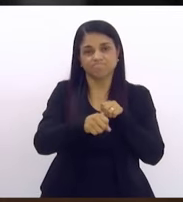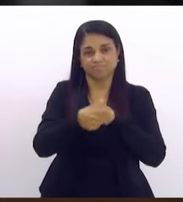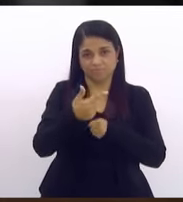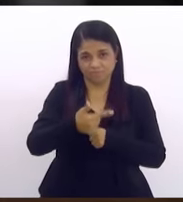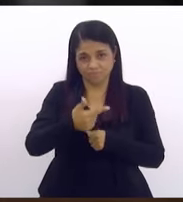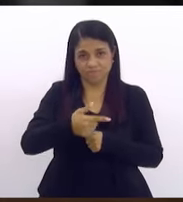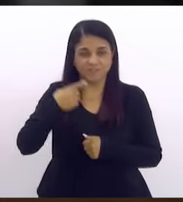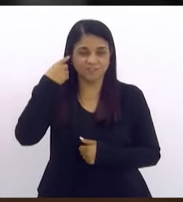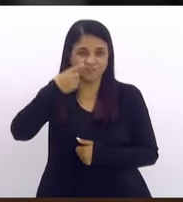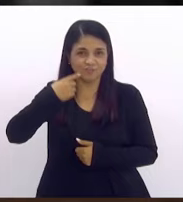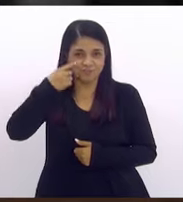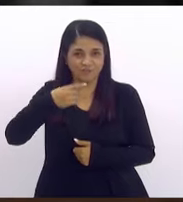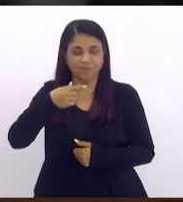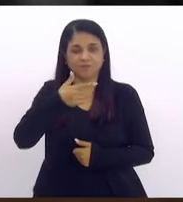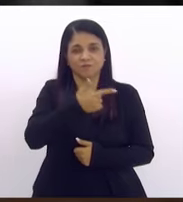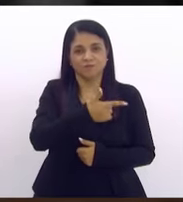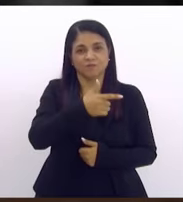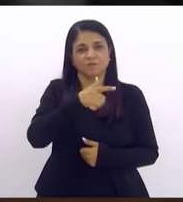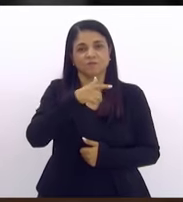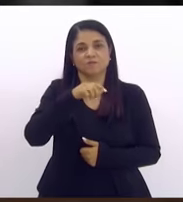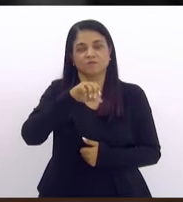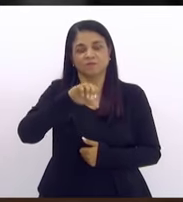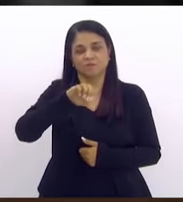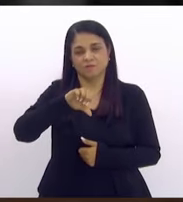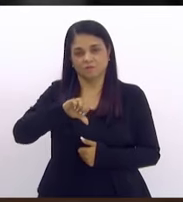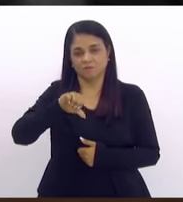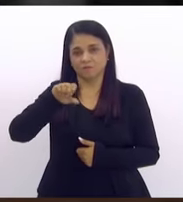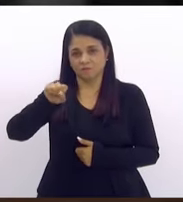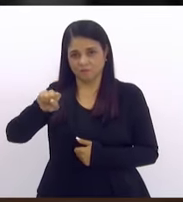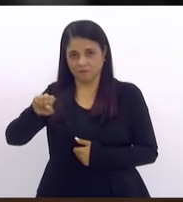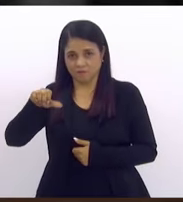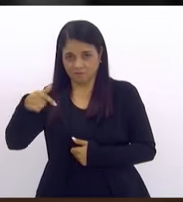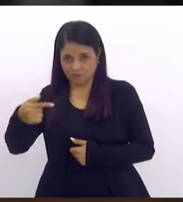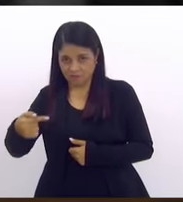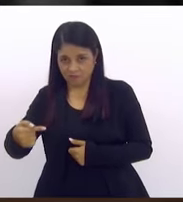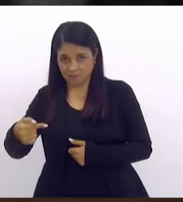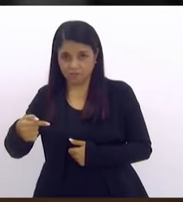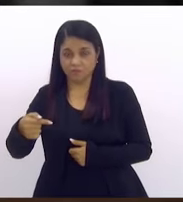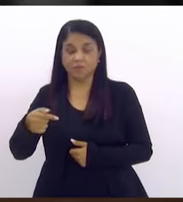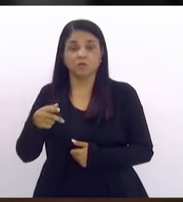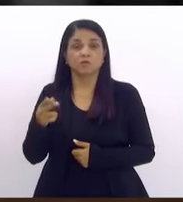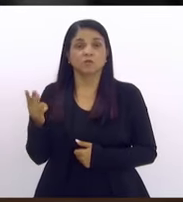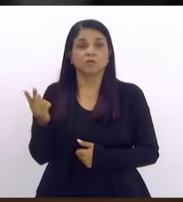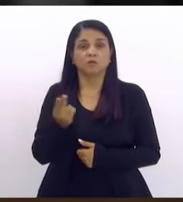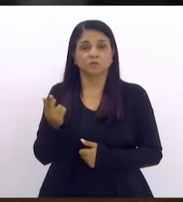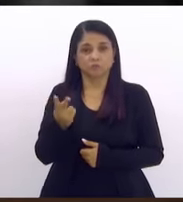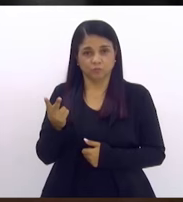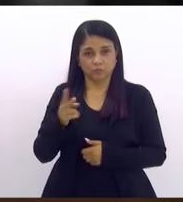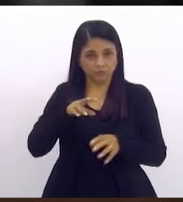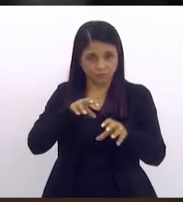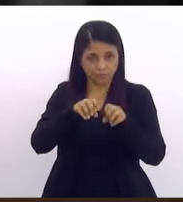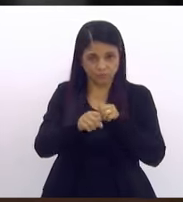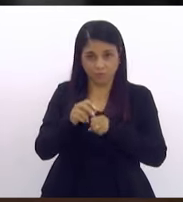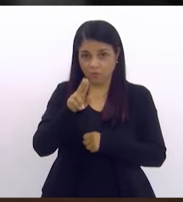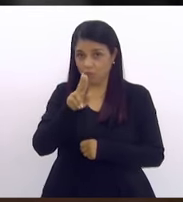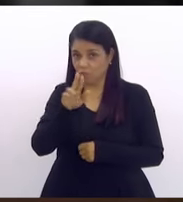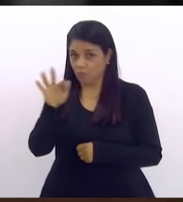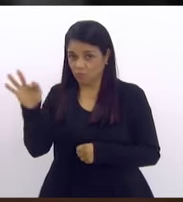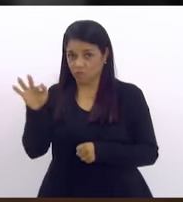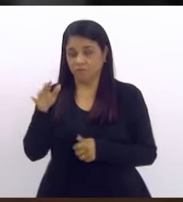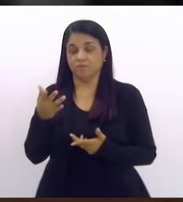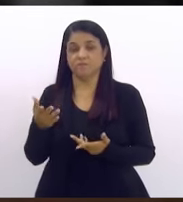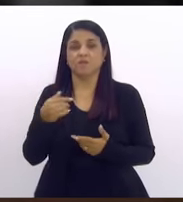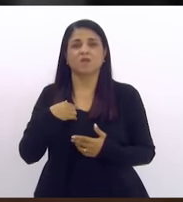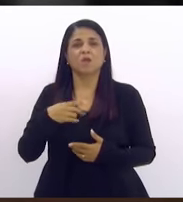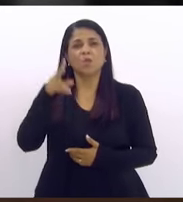direito no ano de 1987 ambas pela uf recordo da ocasião